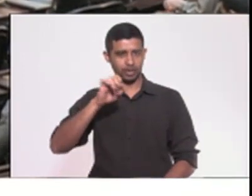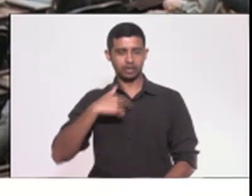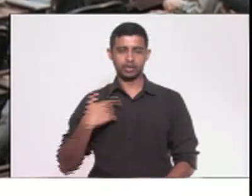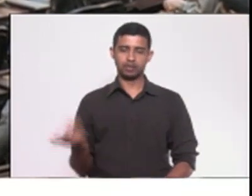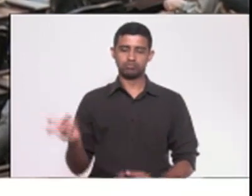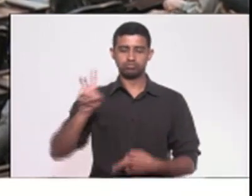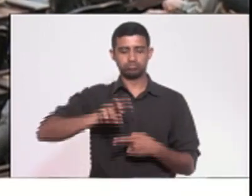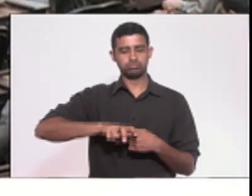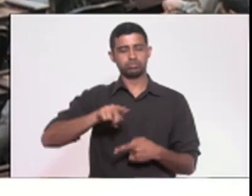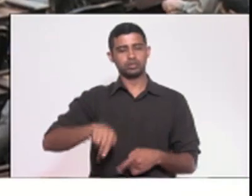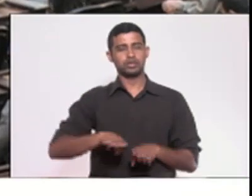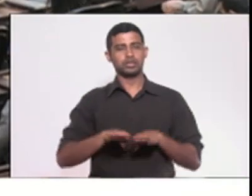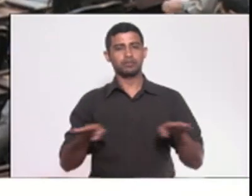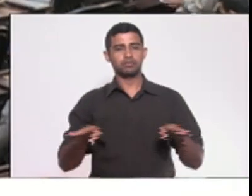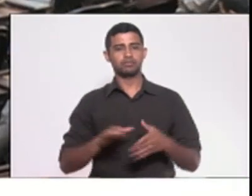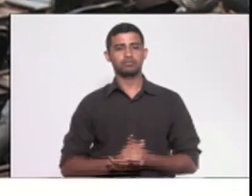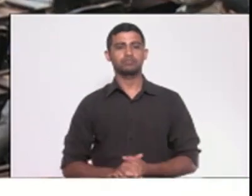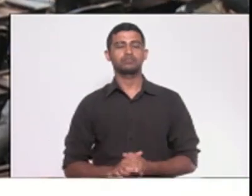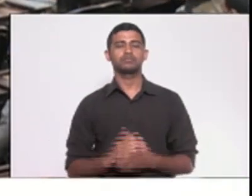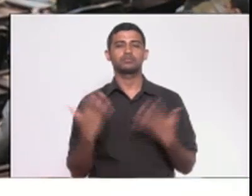mesa.